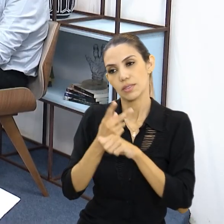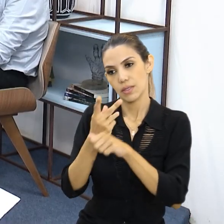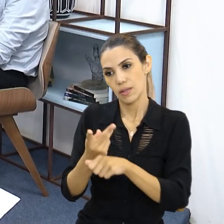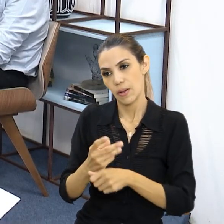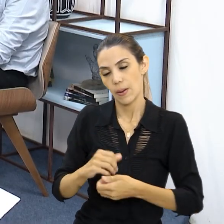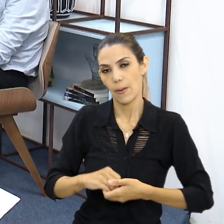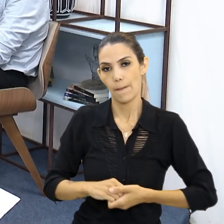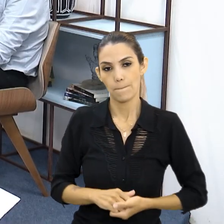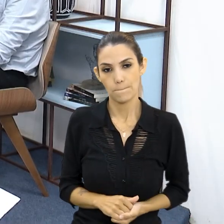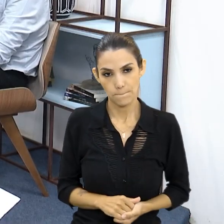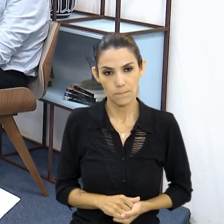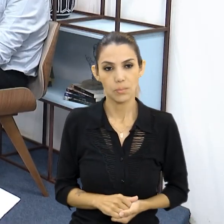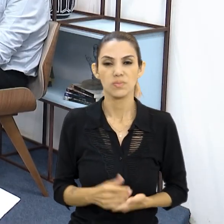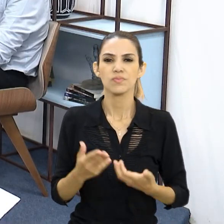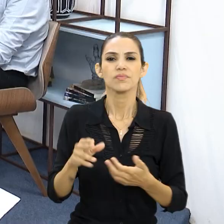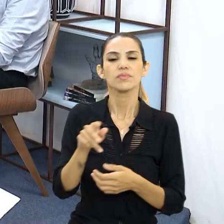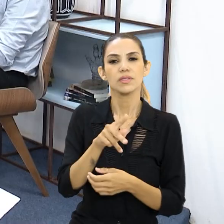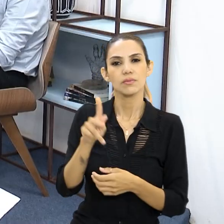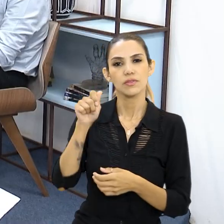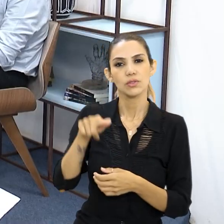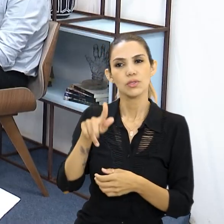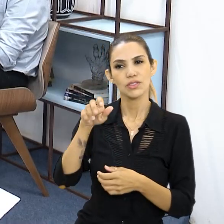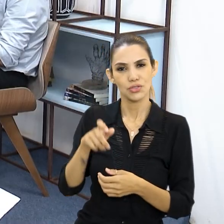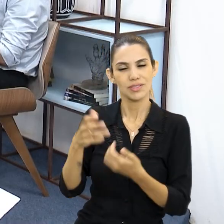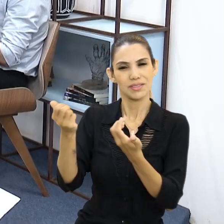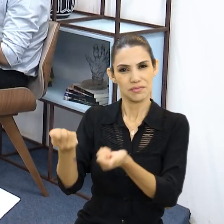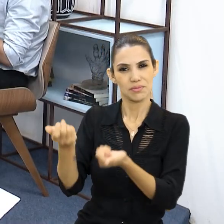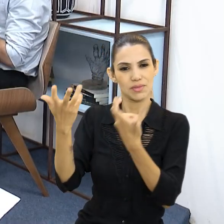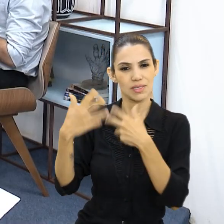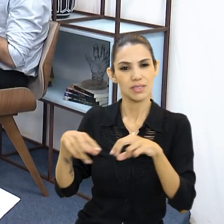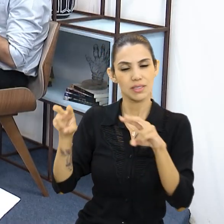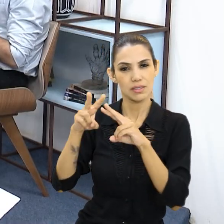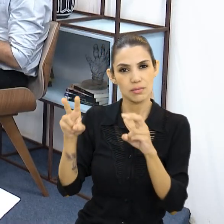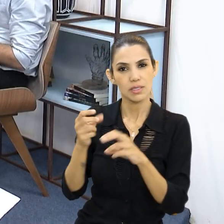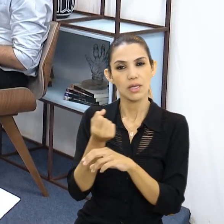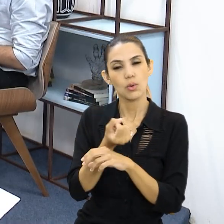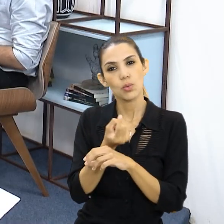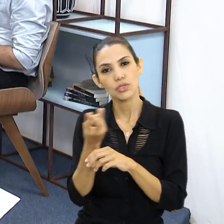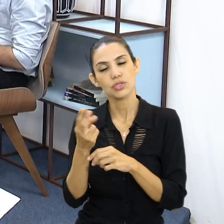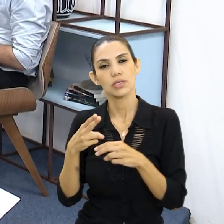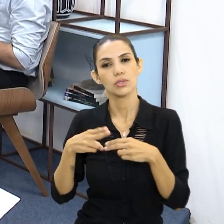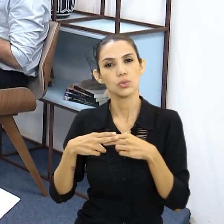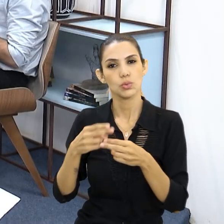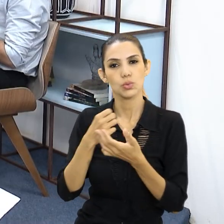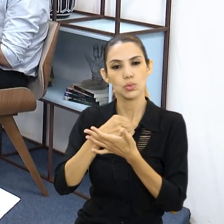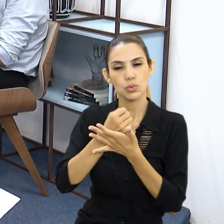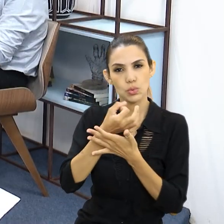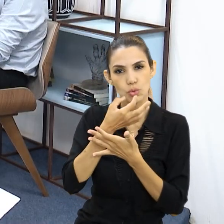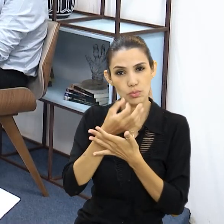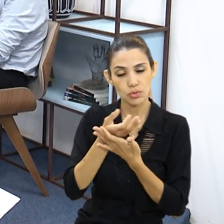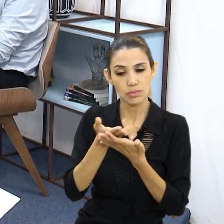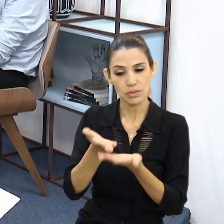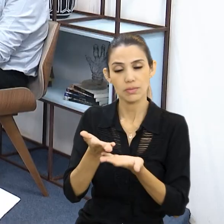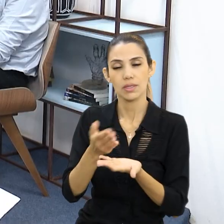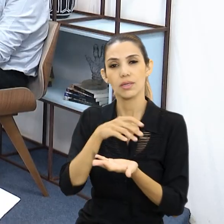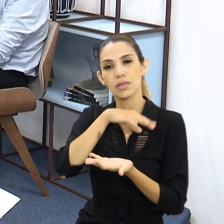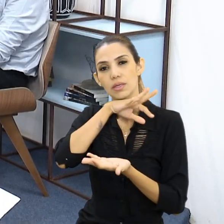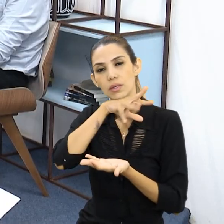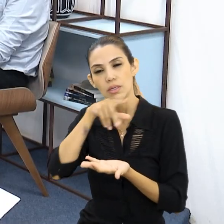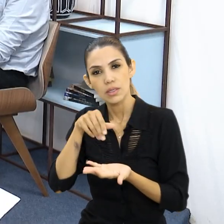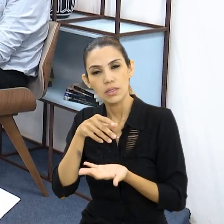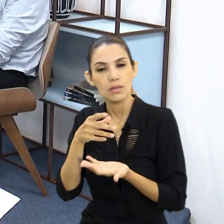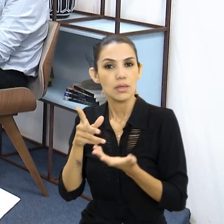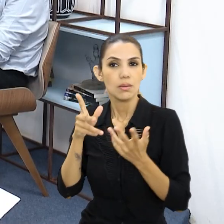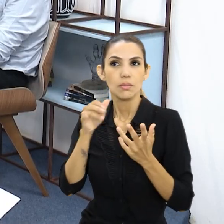assim, a professora Ângela falava aqui sobre essa questão da quantidade, do uso de medicamentos. Seria o mesmo